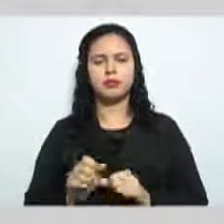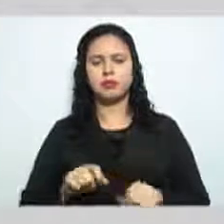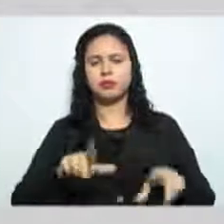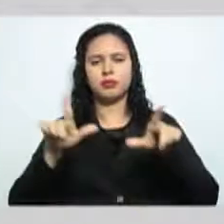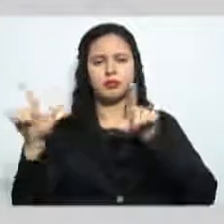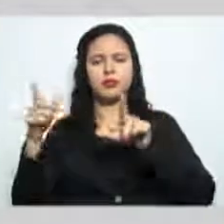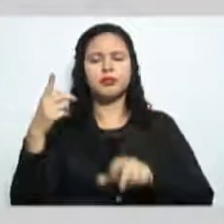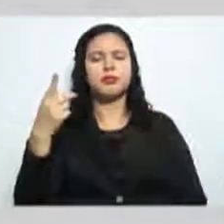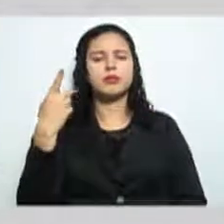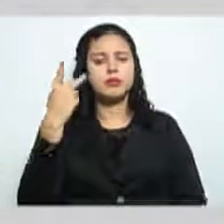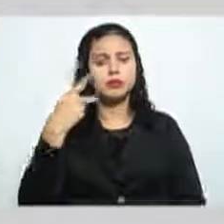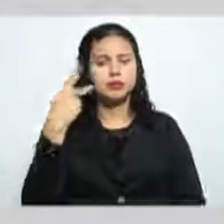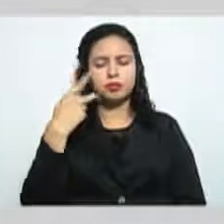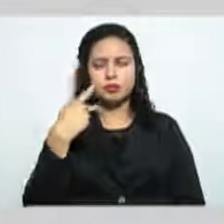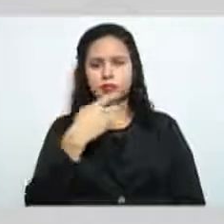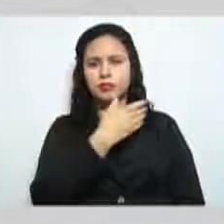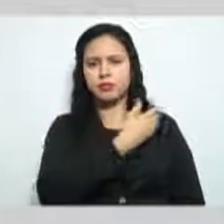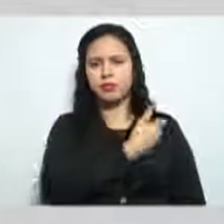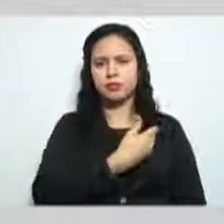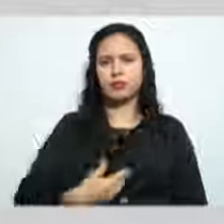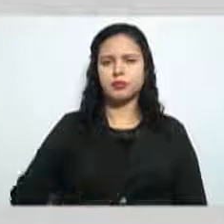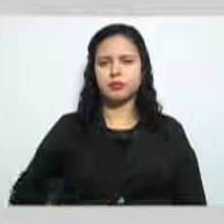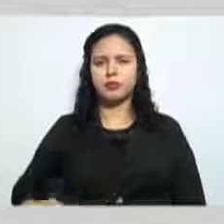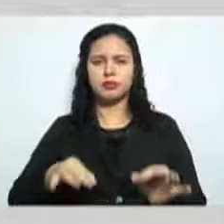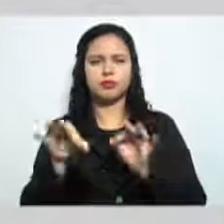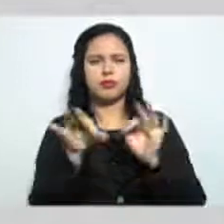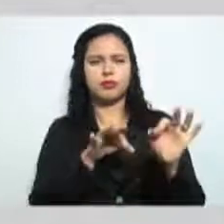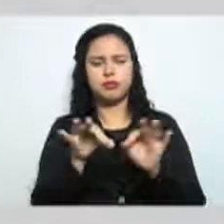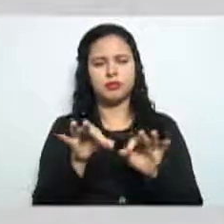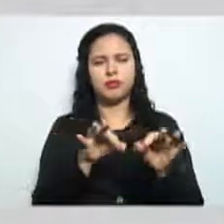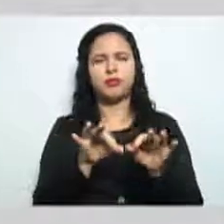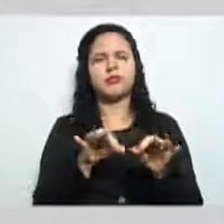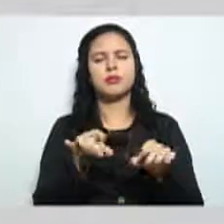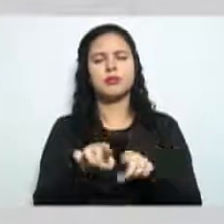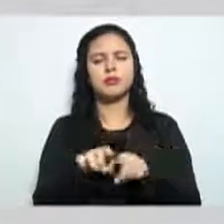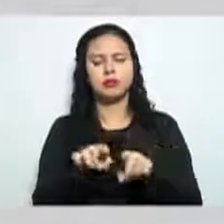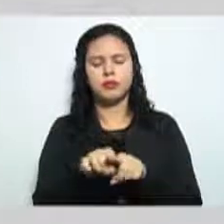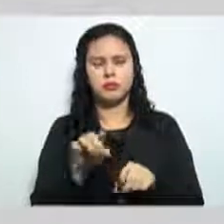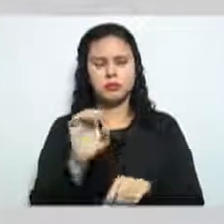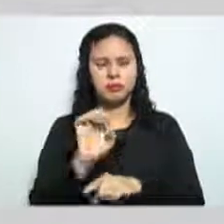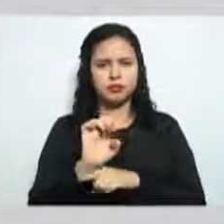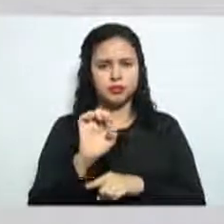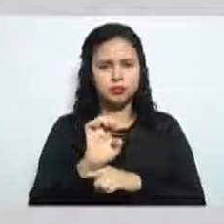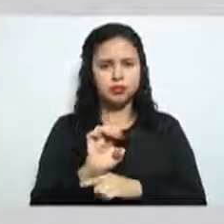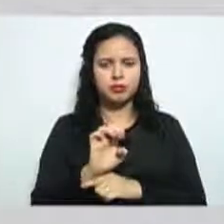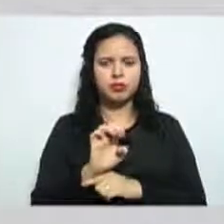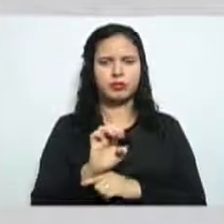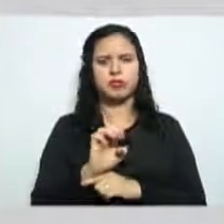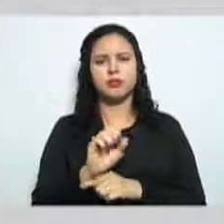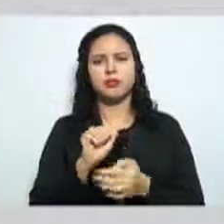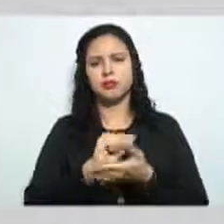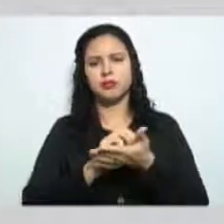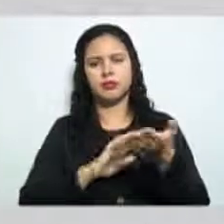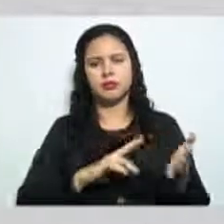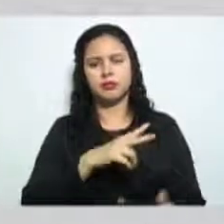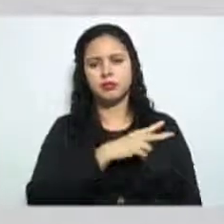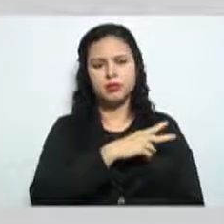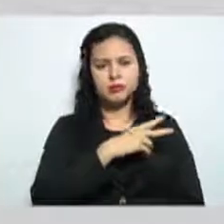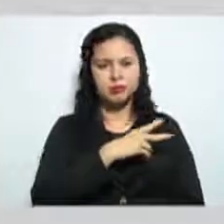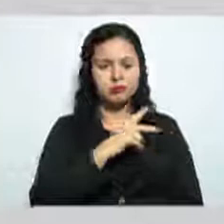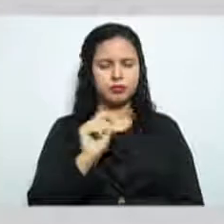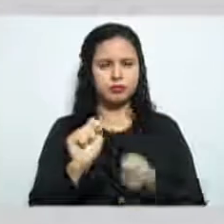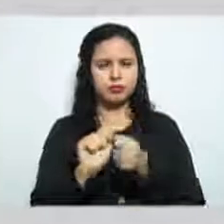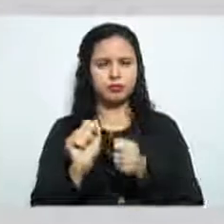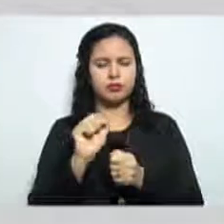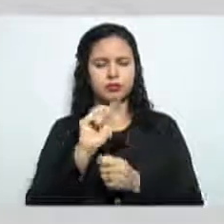políticas públicas visam organizar as ações e os meios à disposição do Estado e as atividades privadas para a realização